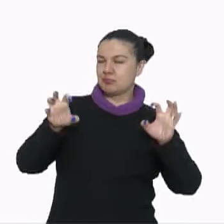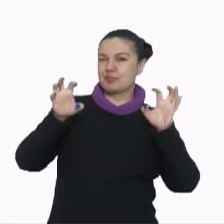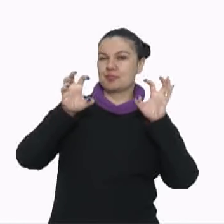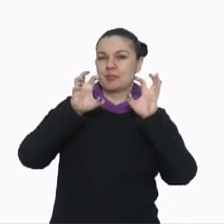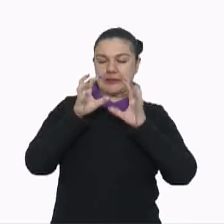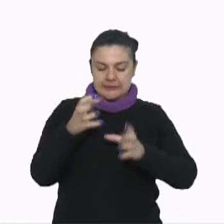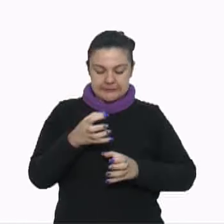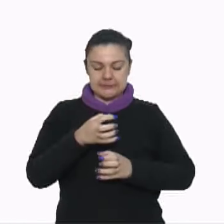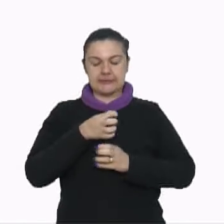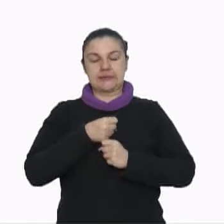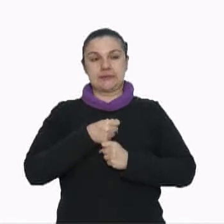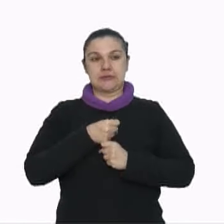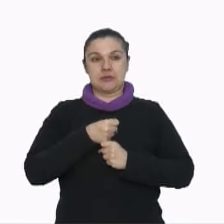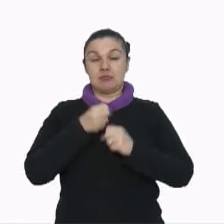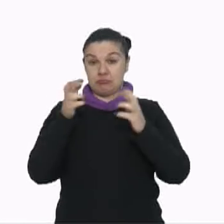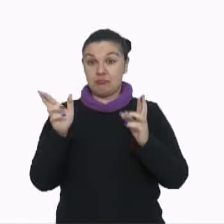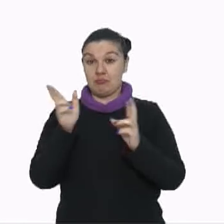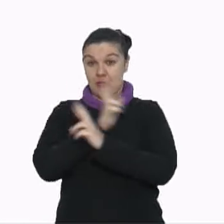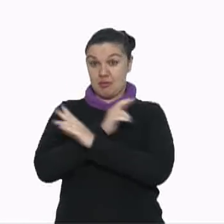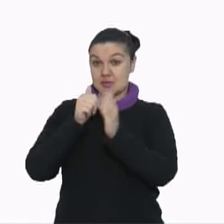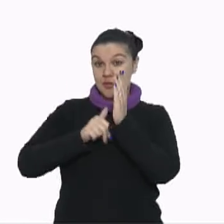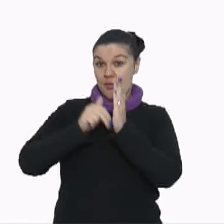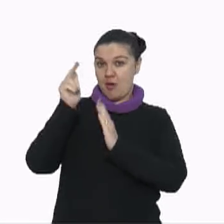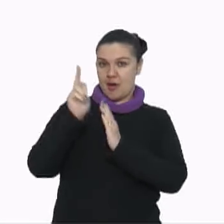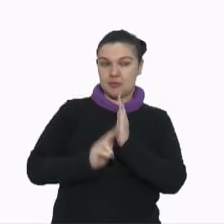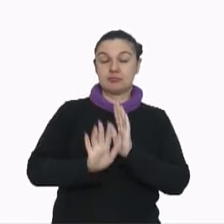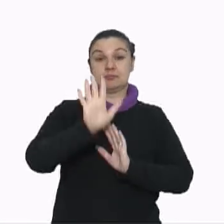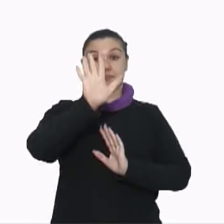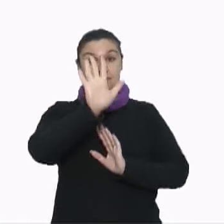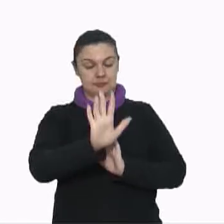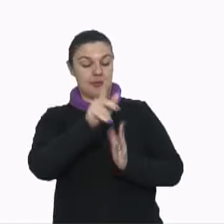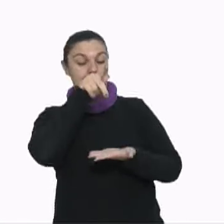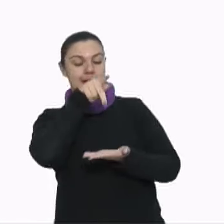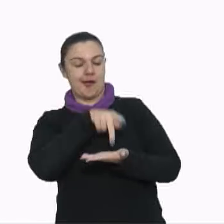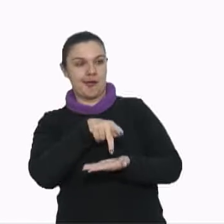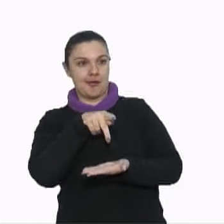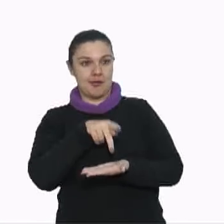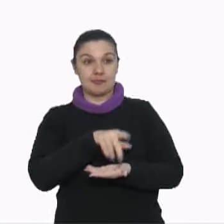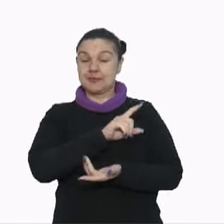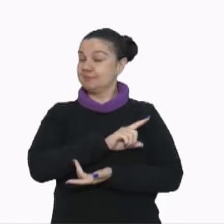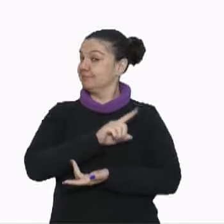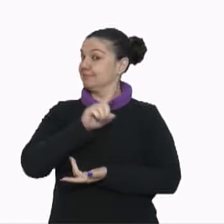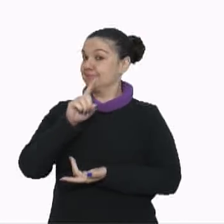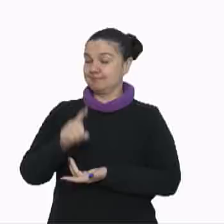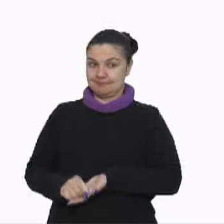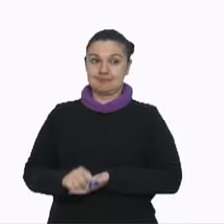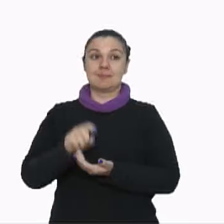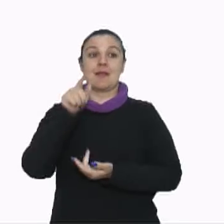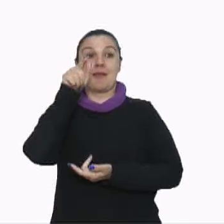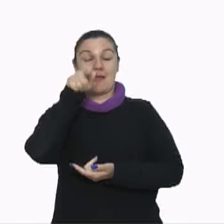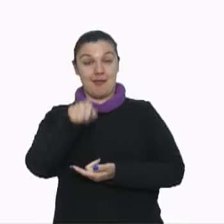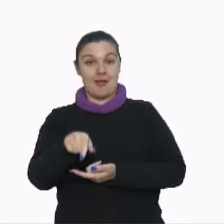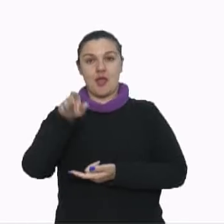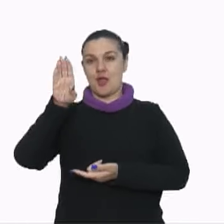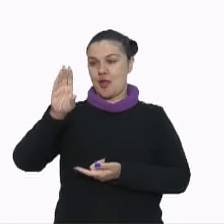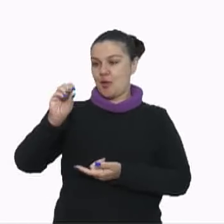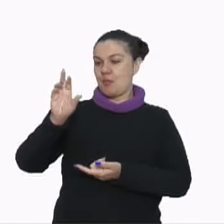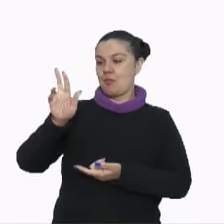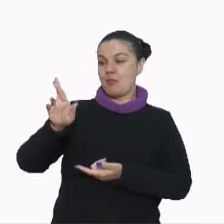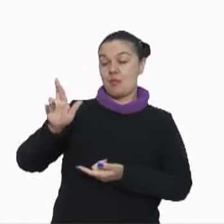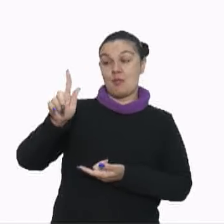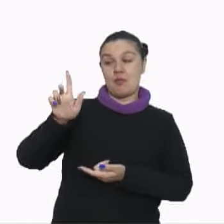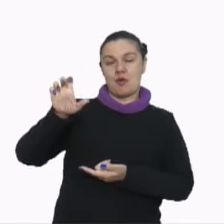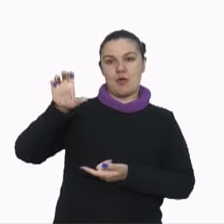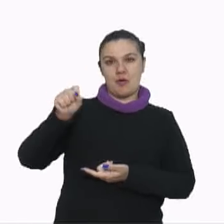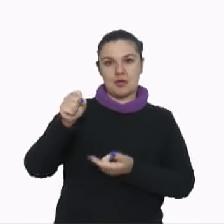e introspecção em relação à sua arte. A verdade, no entanto, é que Borges